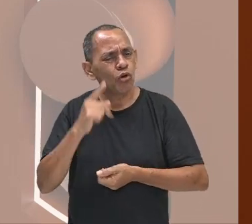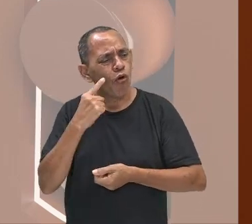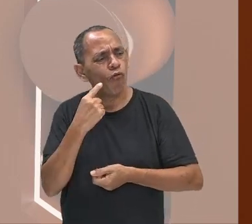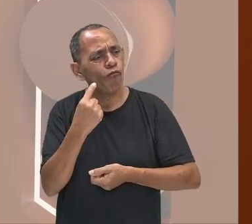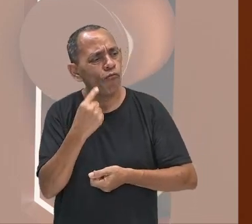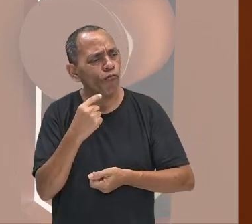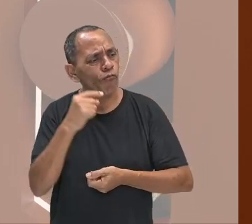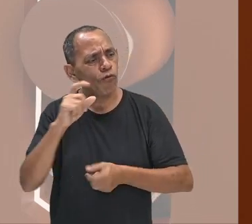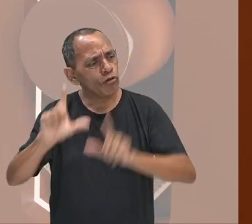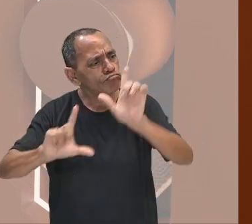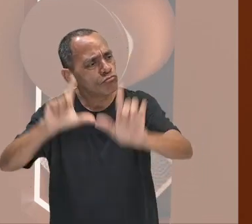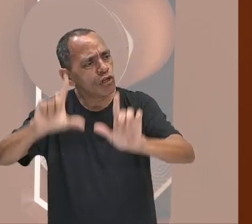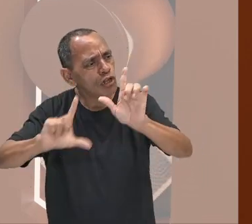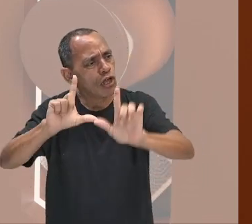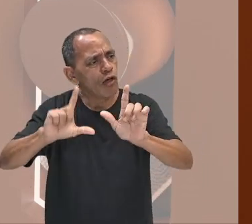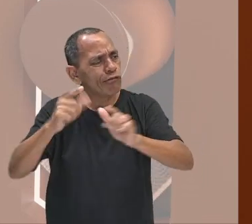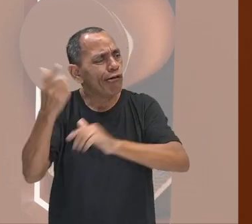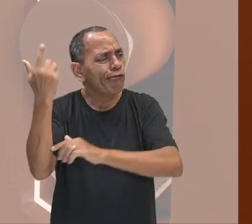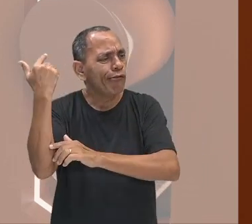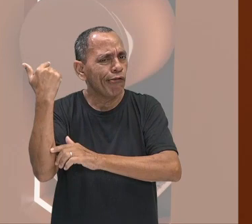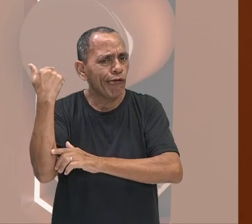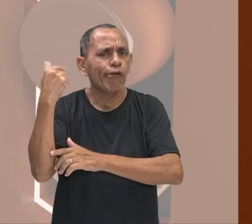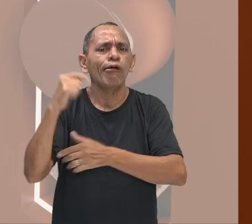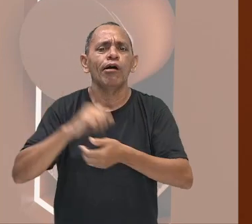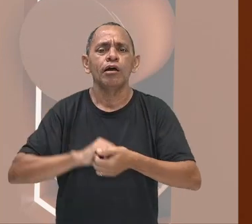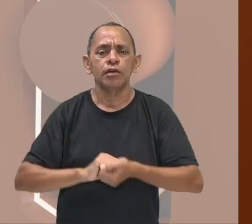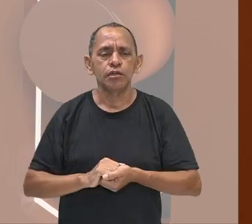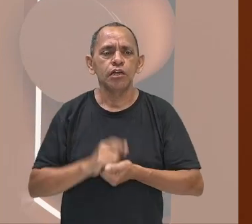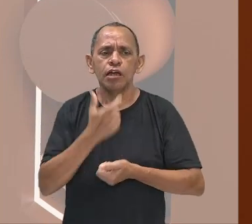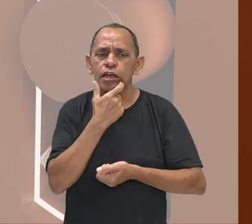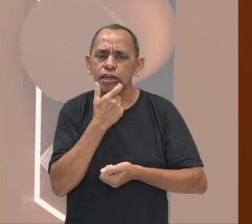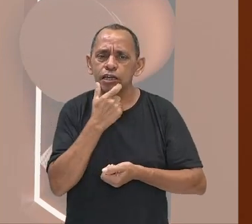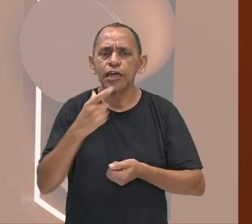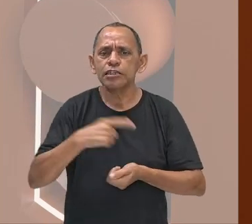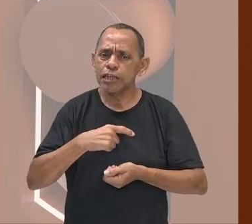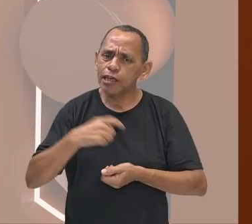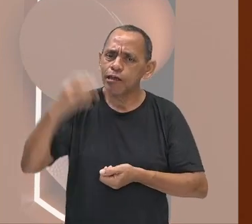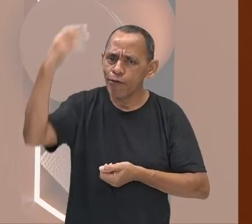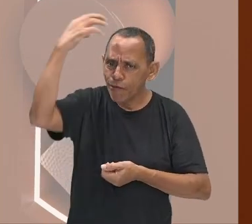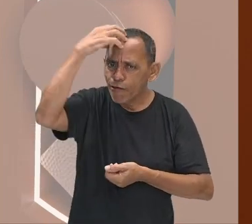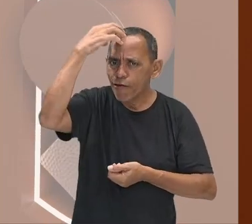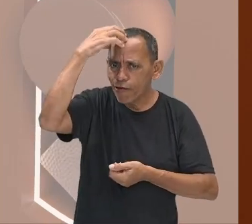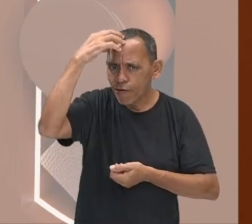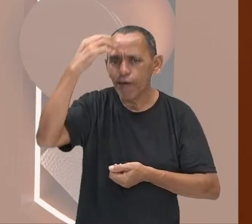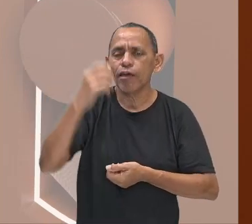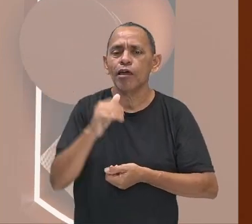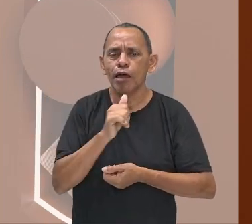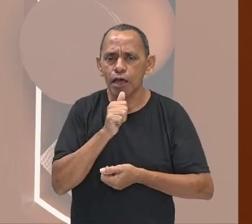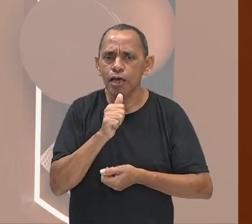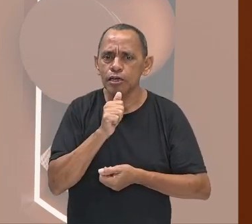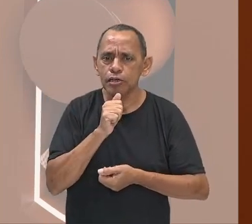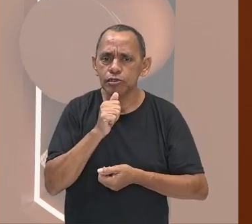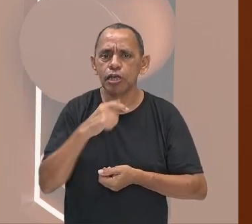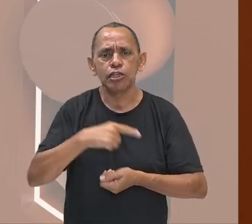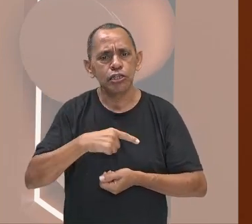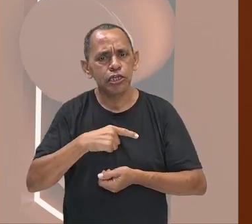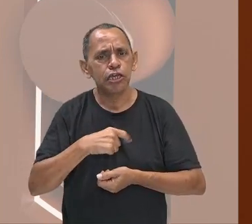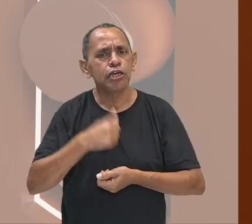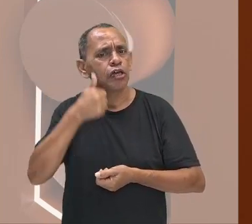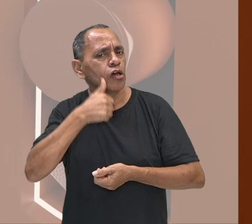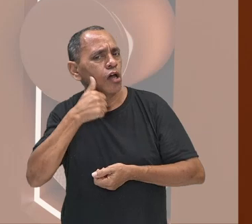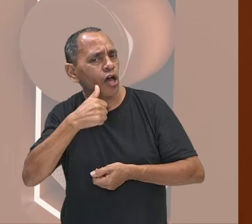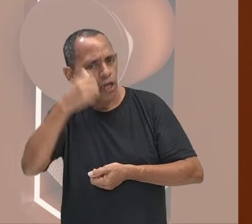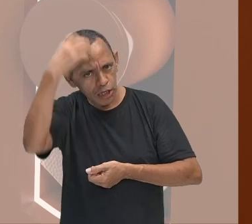televisão há um tempo atrás que na Inglaterra ainda existe rei, ainda existe a rainha e agora existe o rei.